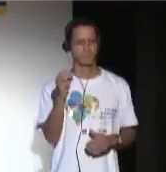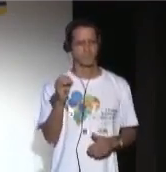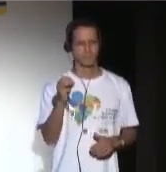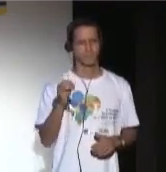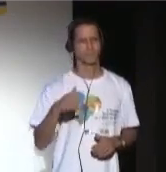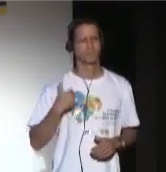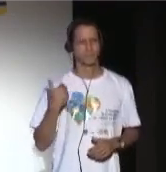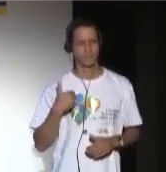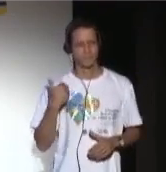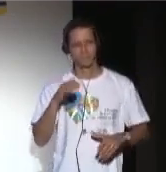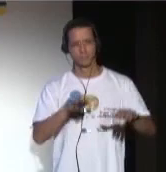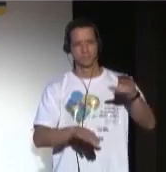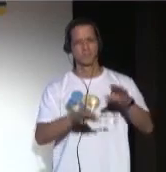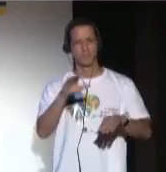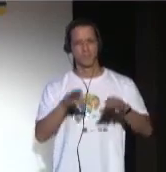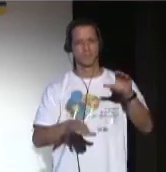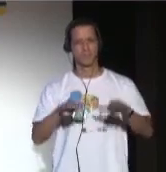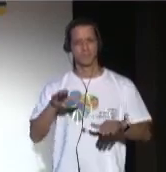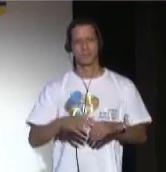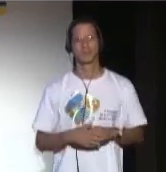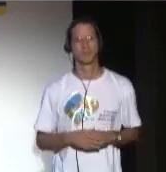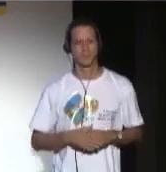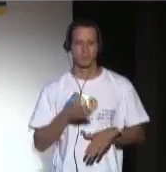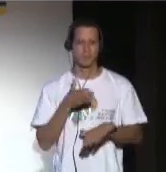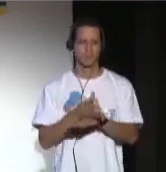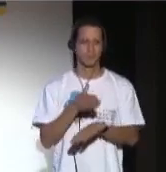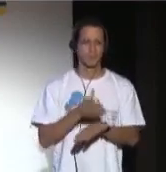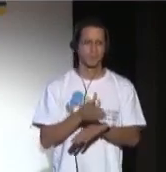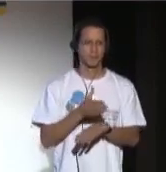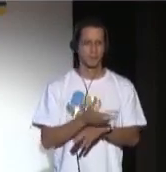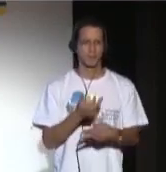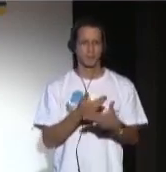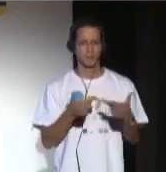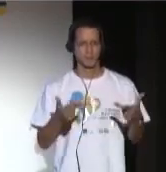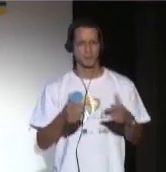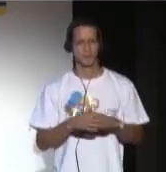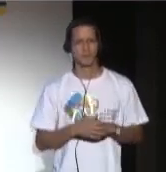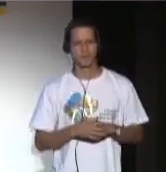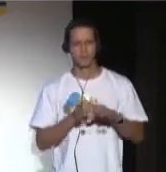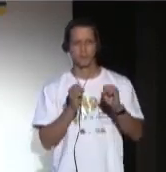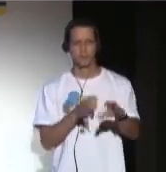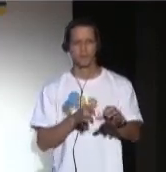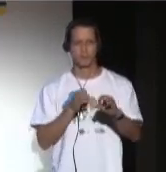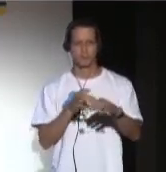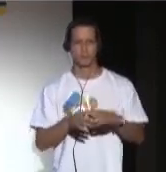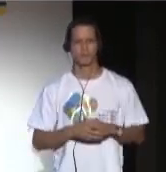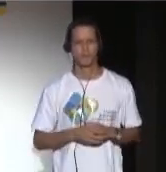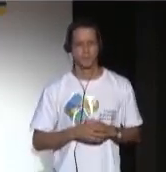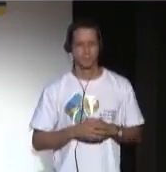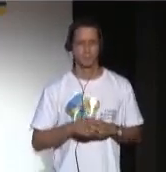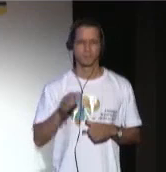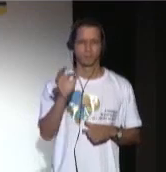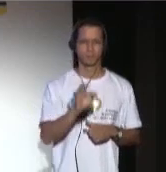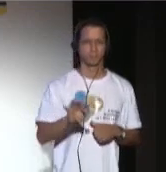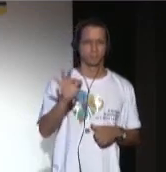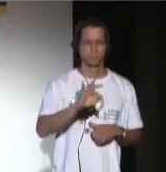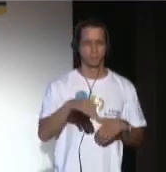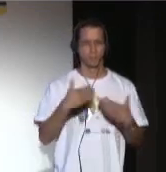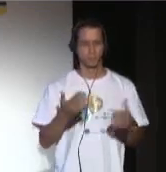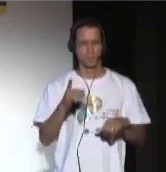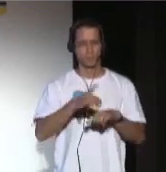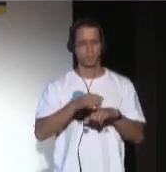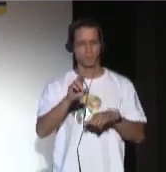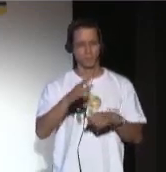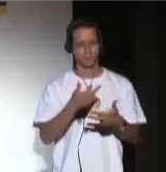anos, dependendo se eles participam da sua educação de universidade ou do seu